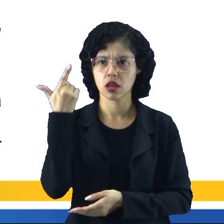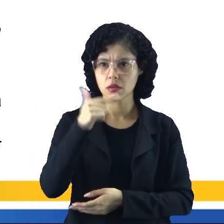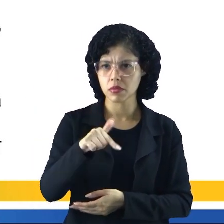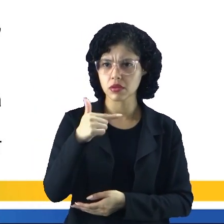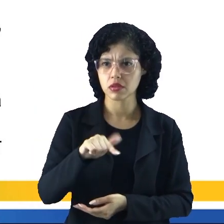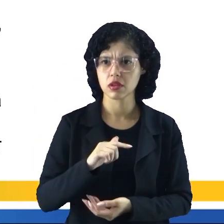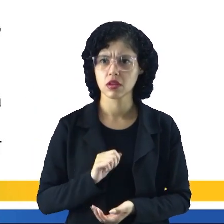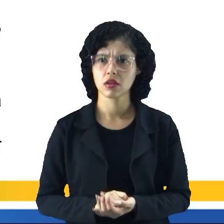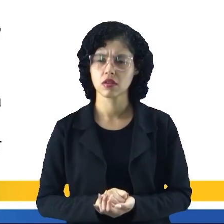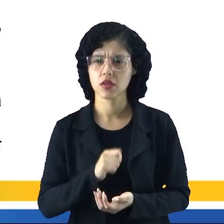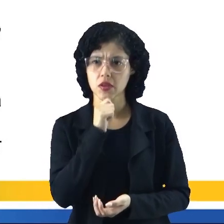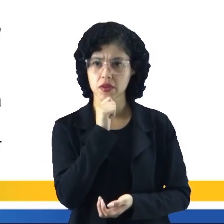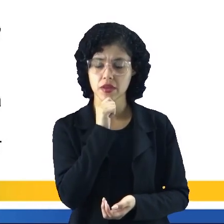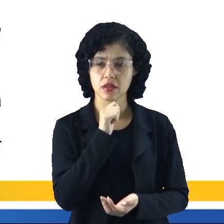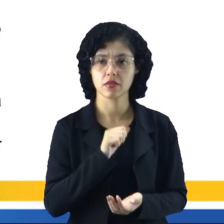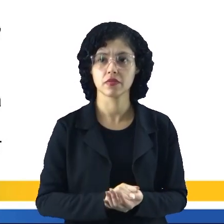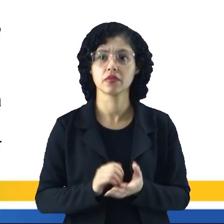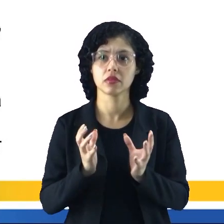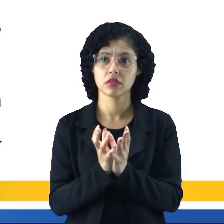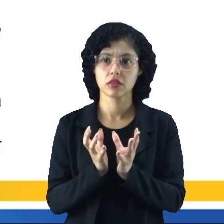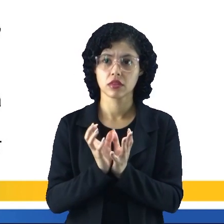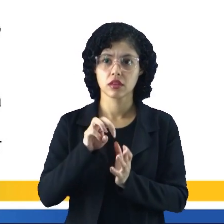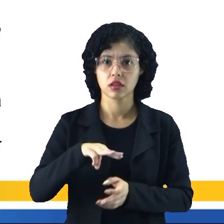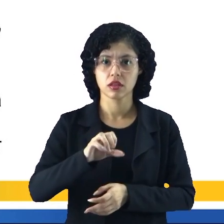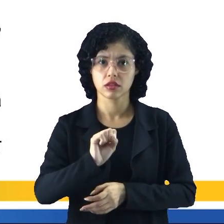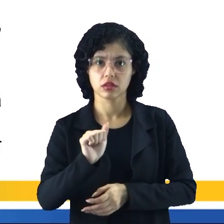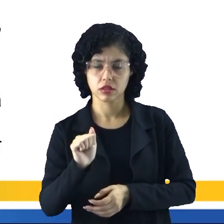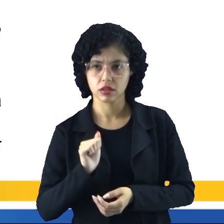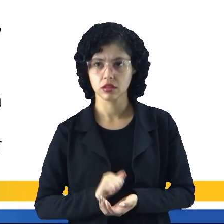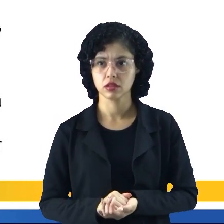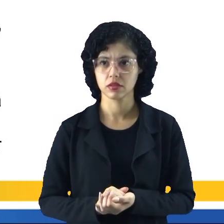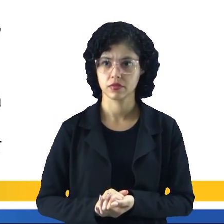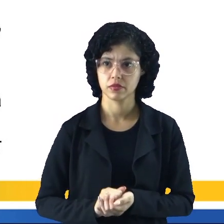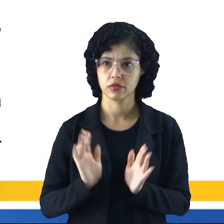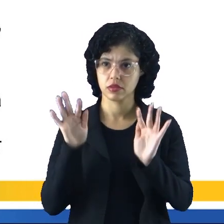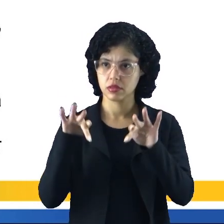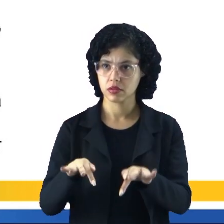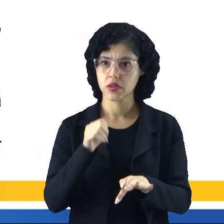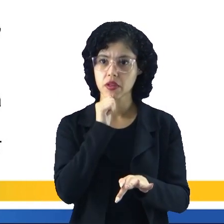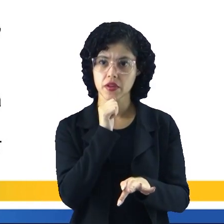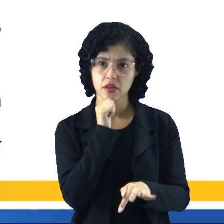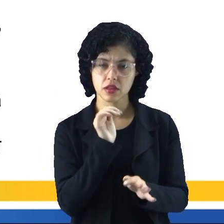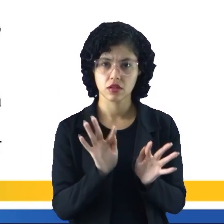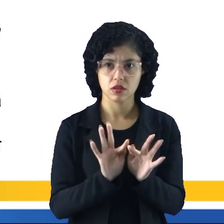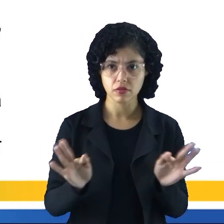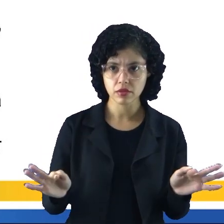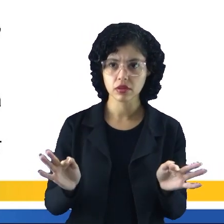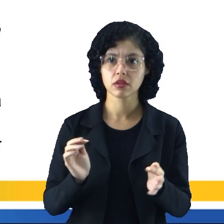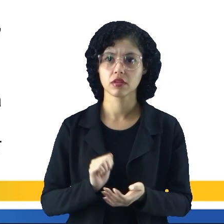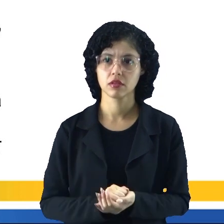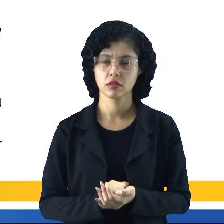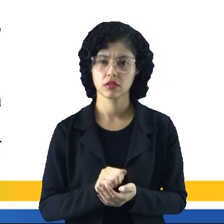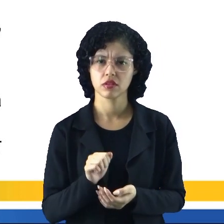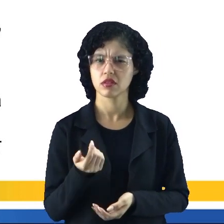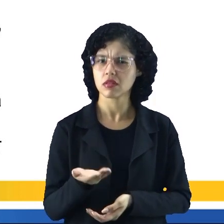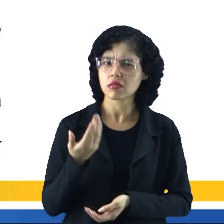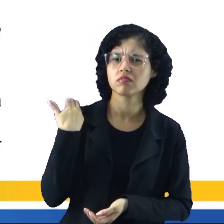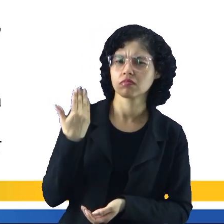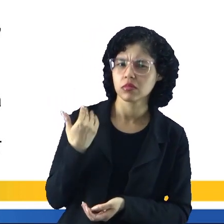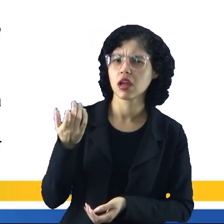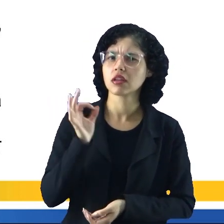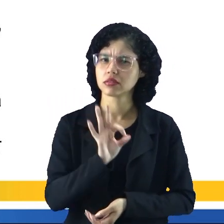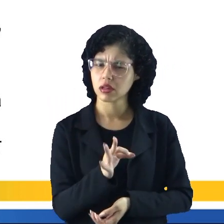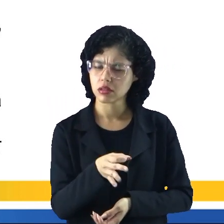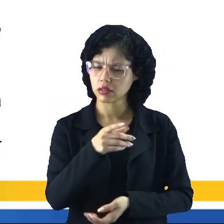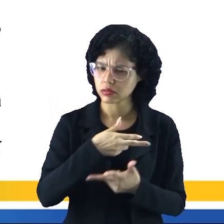conjunção mas para contrapor ideias a finalização do texto com a frase de efeito Será que ele conseguirá